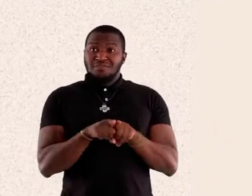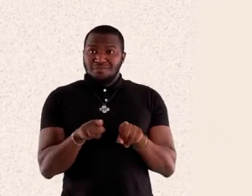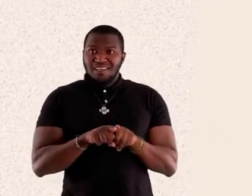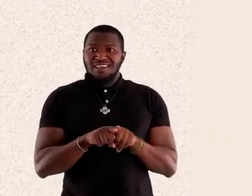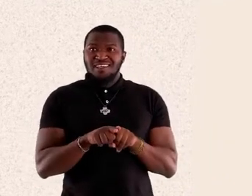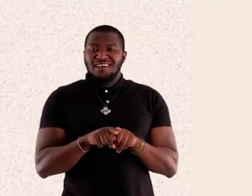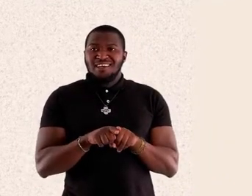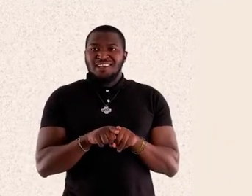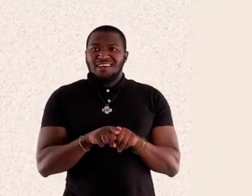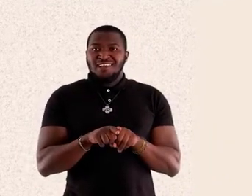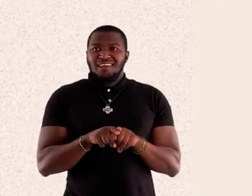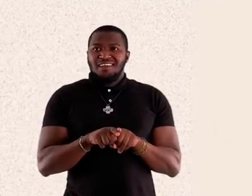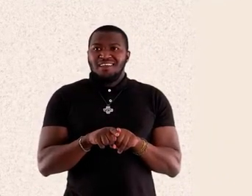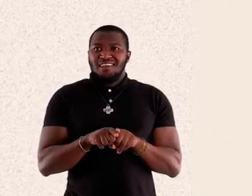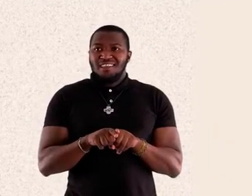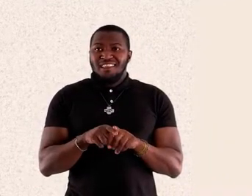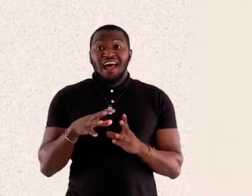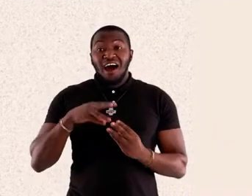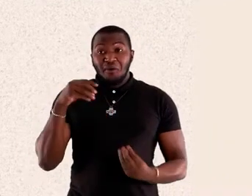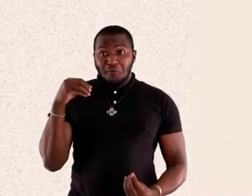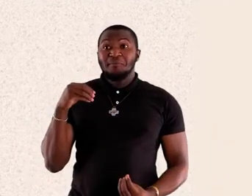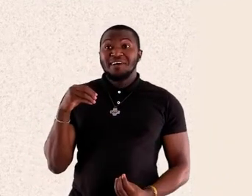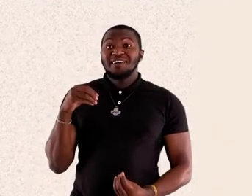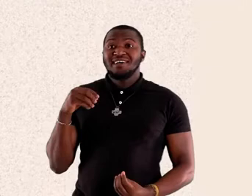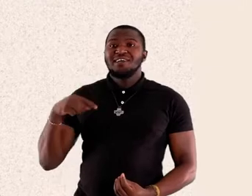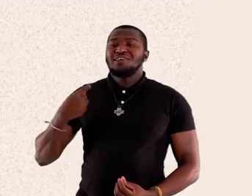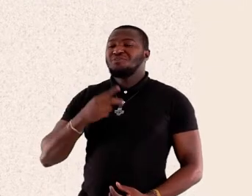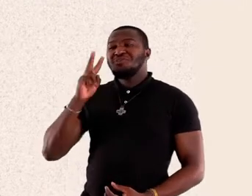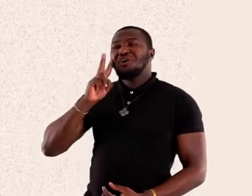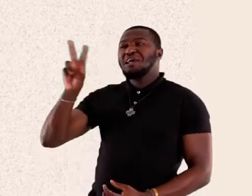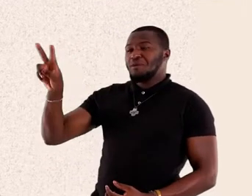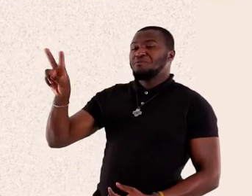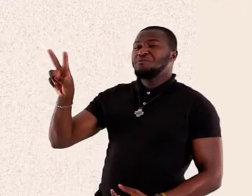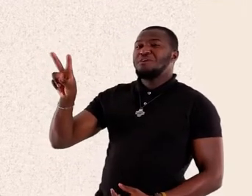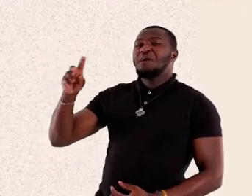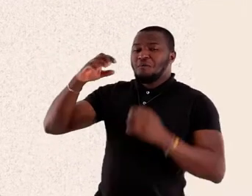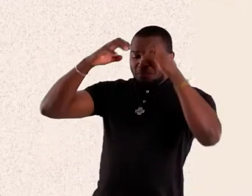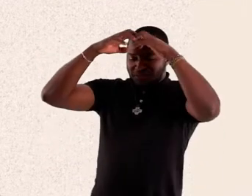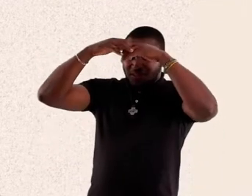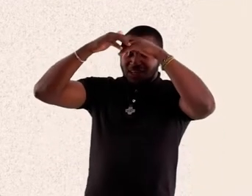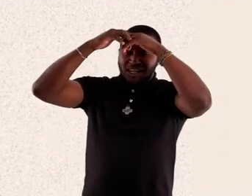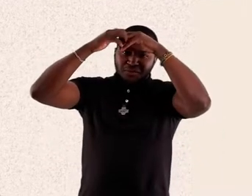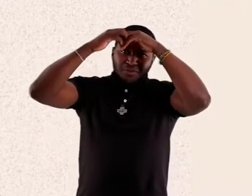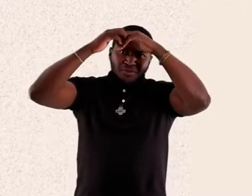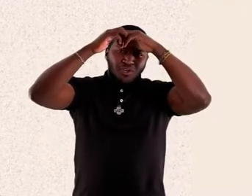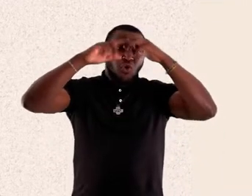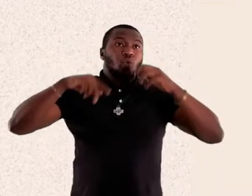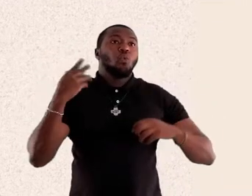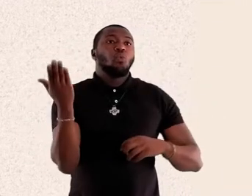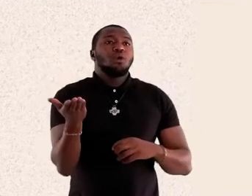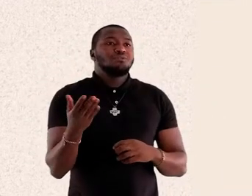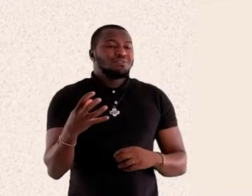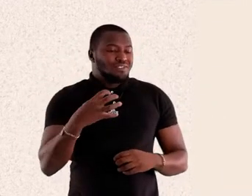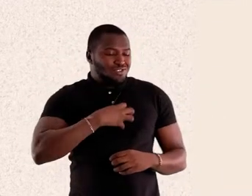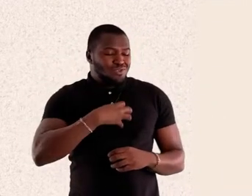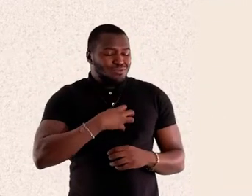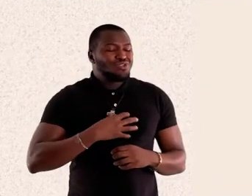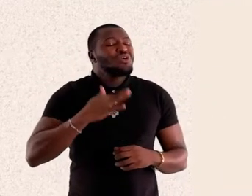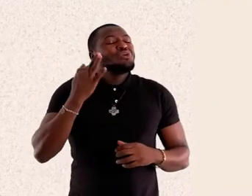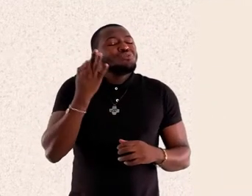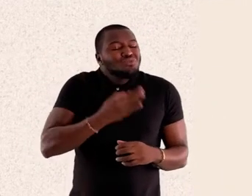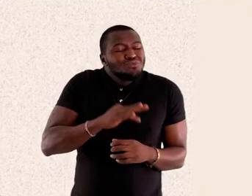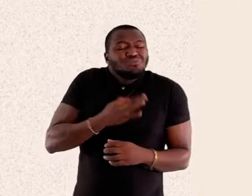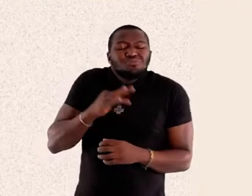e quando a gente olha para o cérebro a gente vê que realmente quando a gente sente dor adoram é é